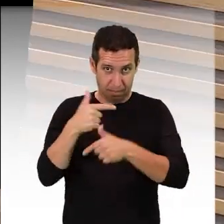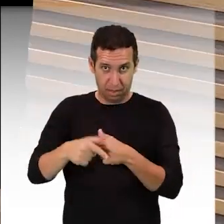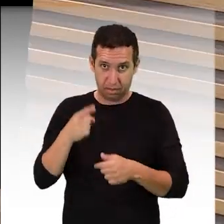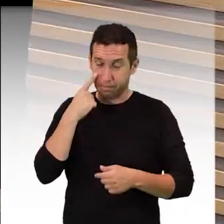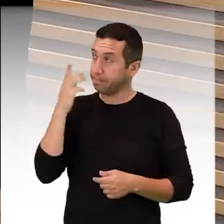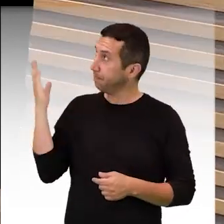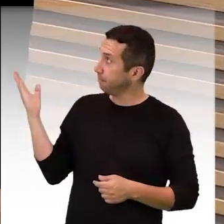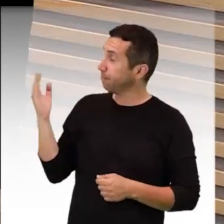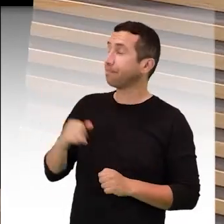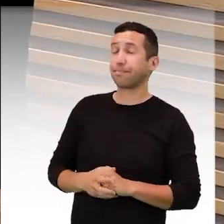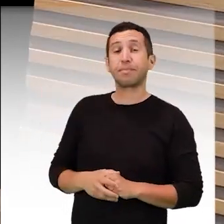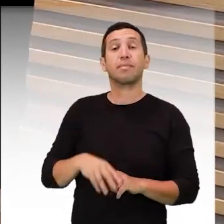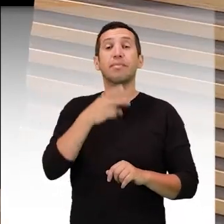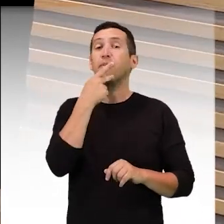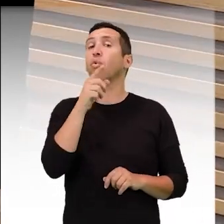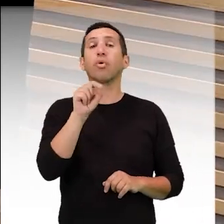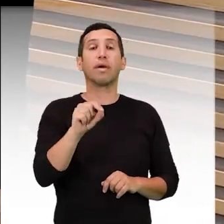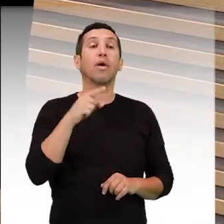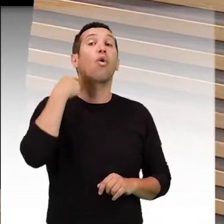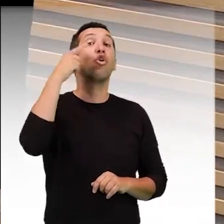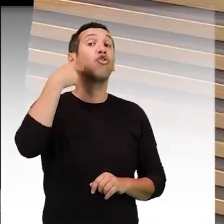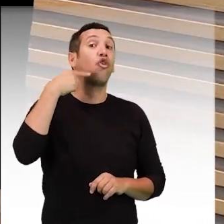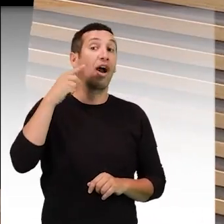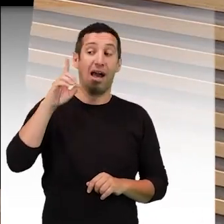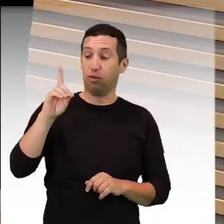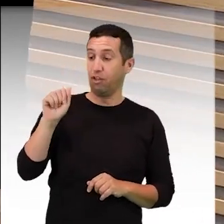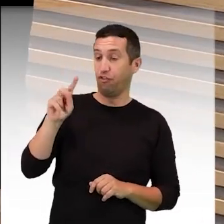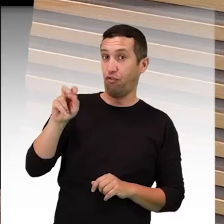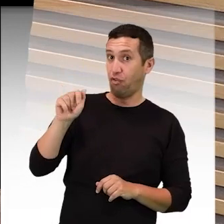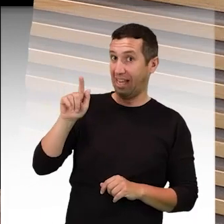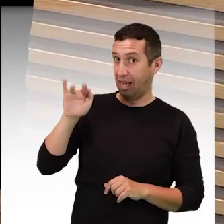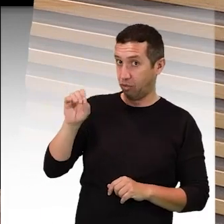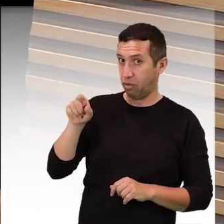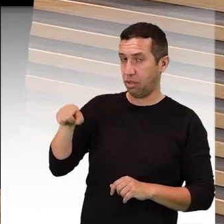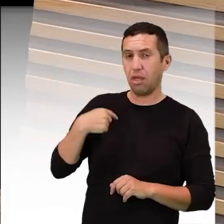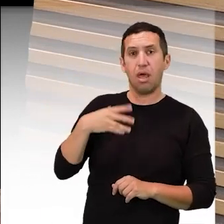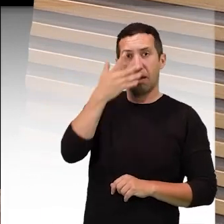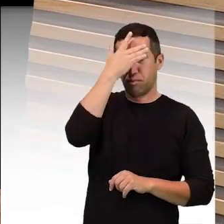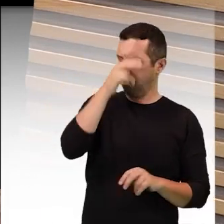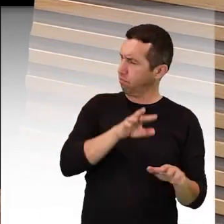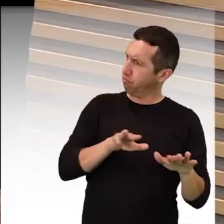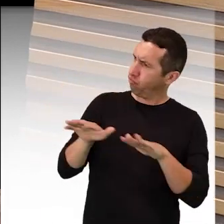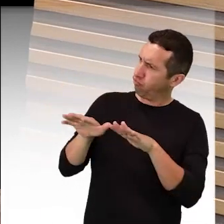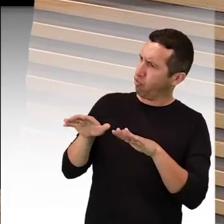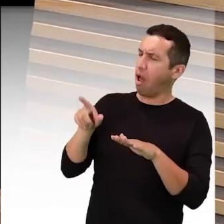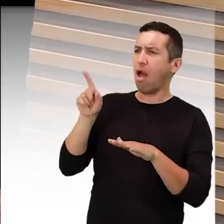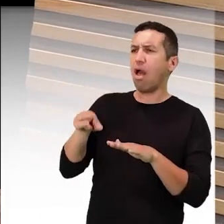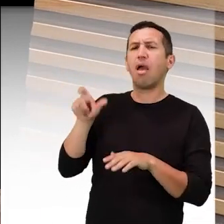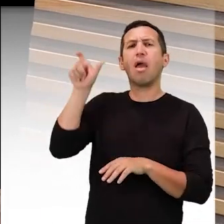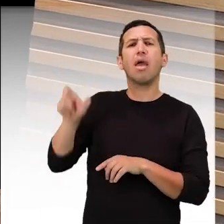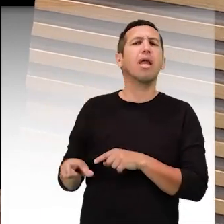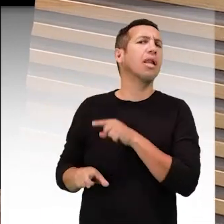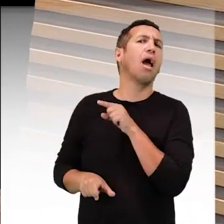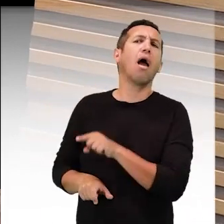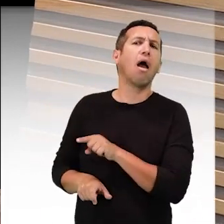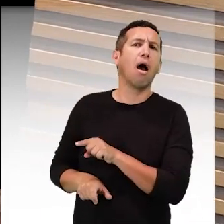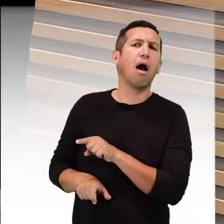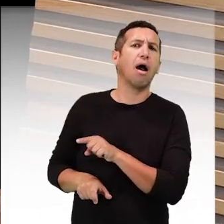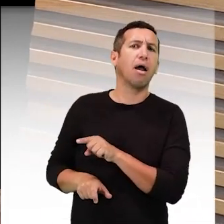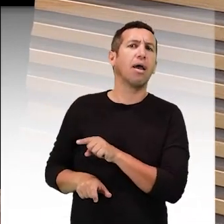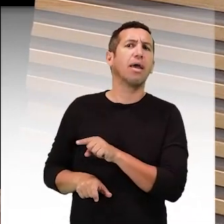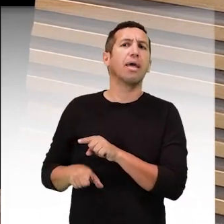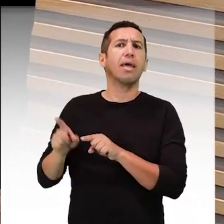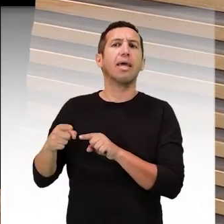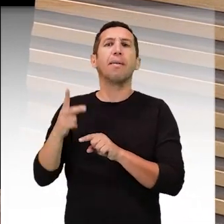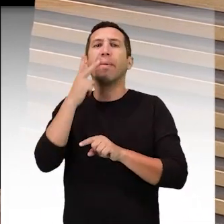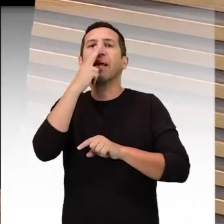como advogado trabalhista. Eu diria que o advogado ele deve ser visto, em primeiro lugar,